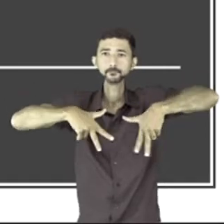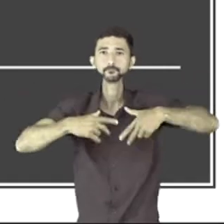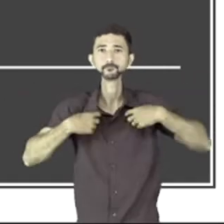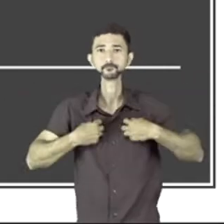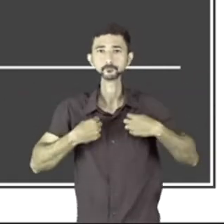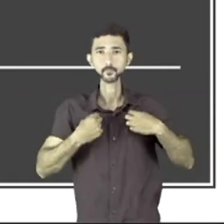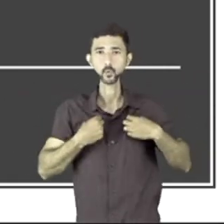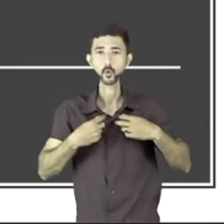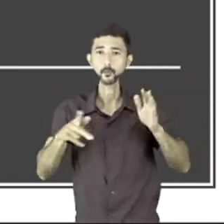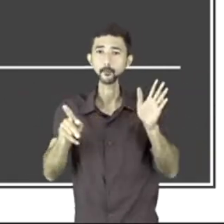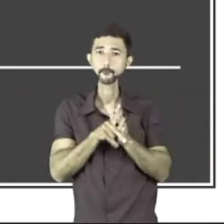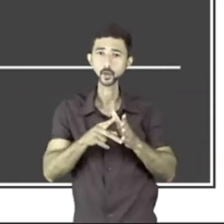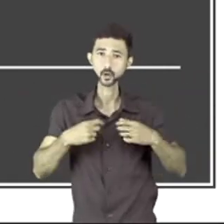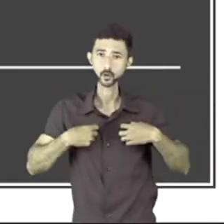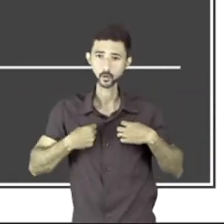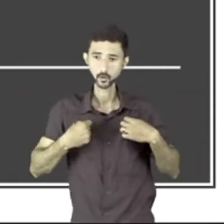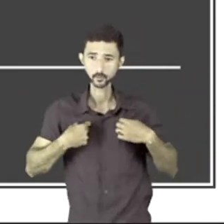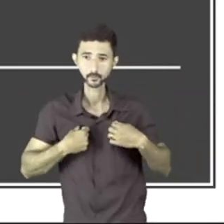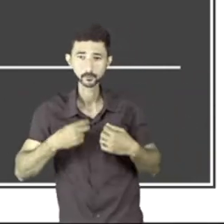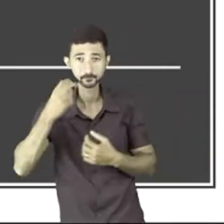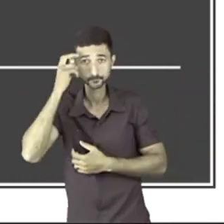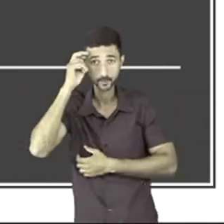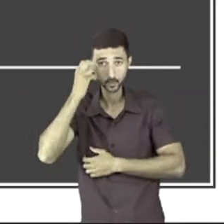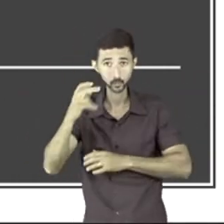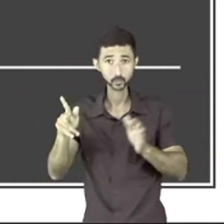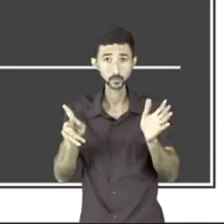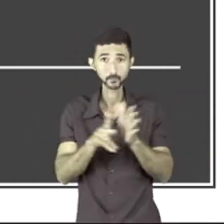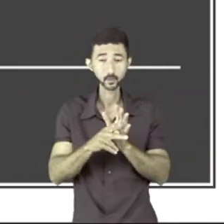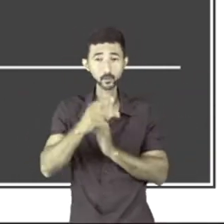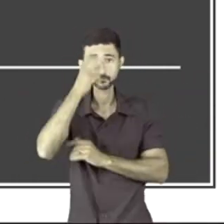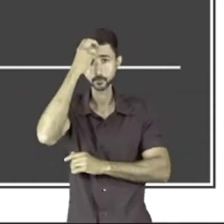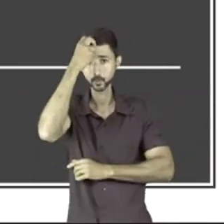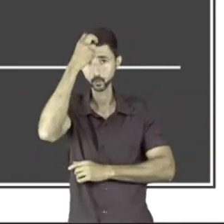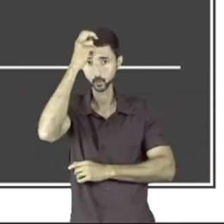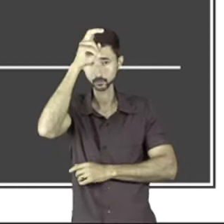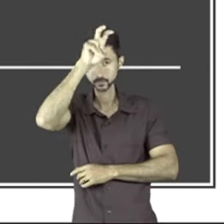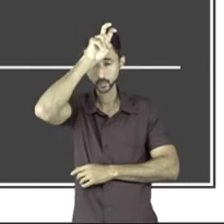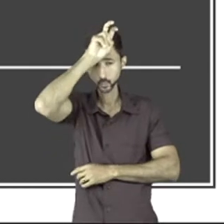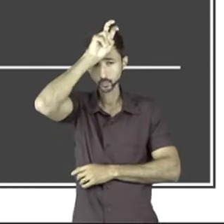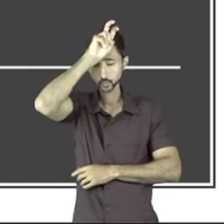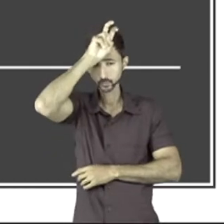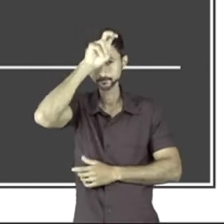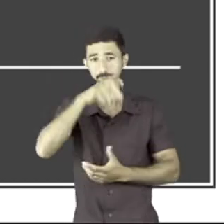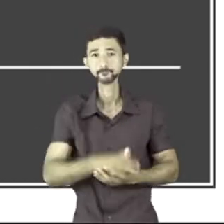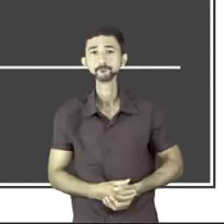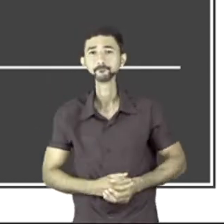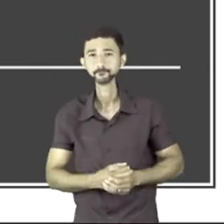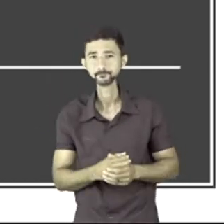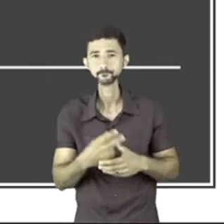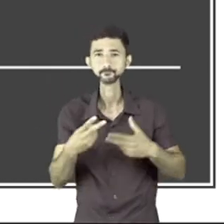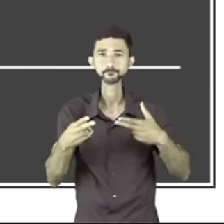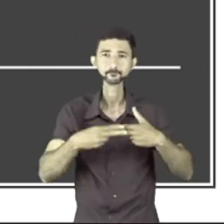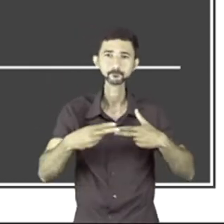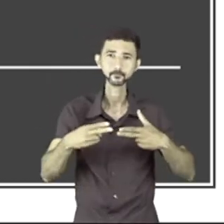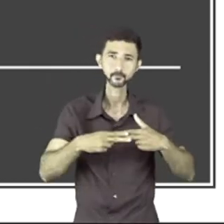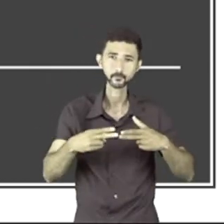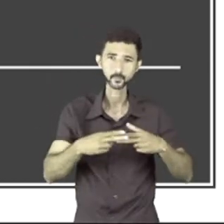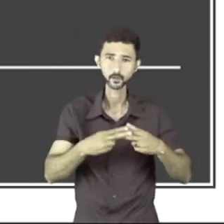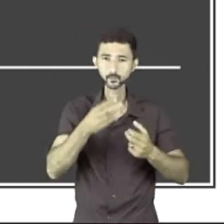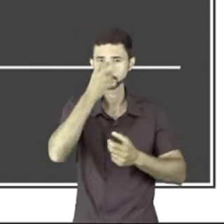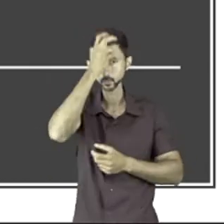vestimenta específica da cultura local, que é a cultura egípcia. Então os egípcios eles utilizam